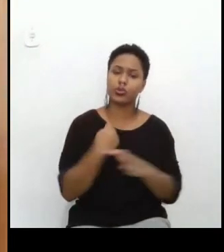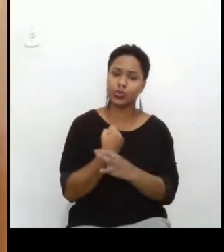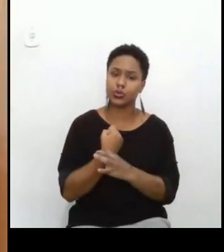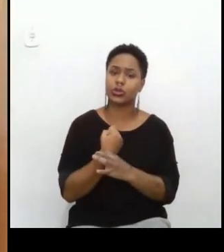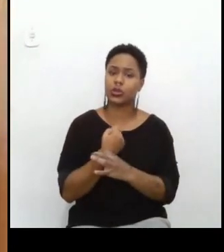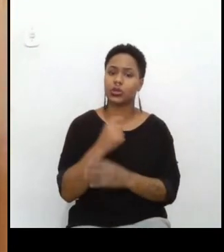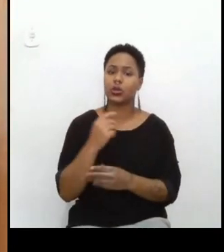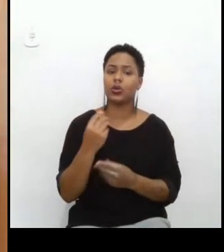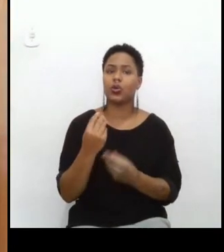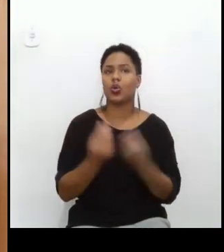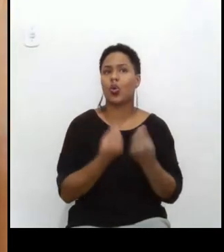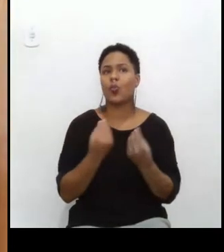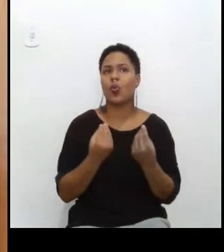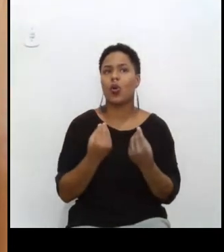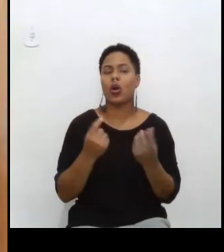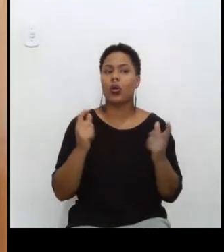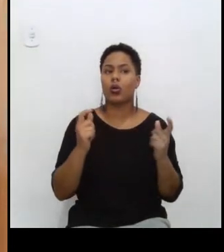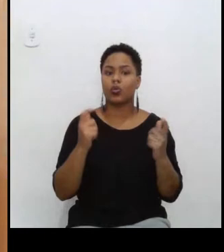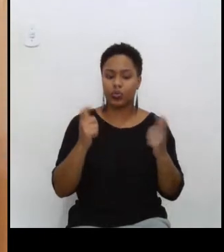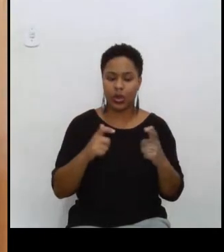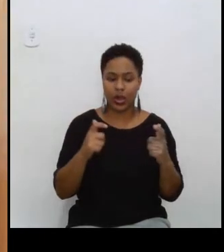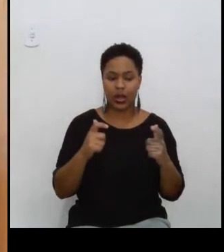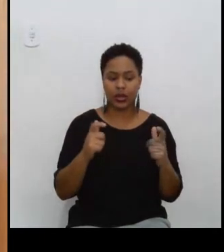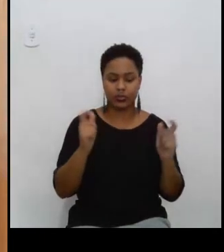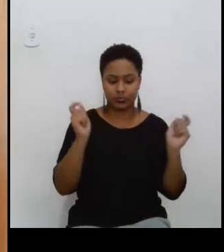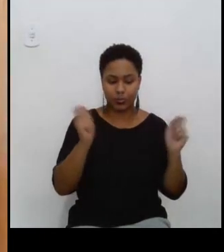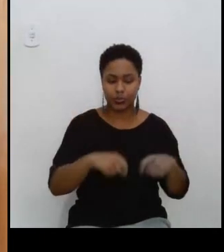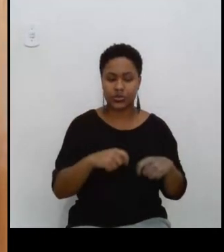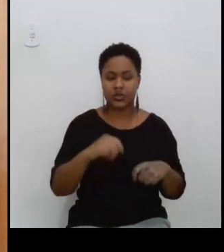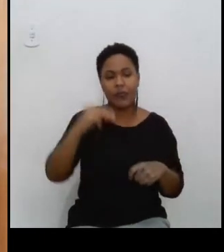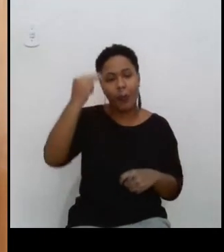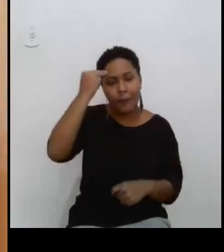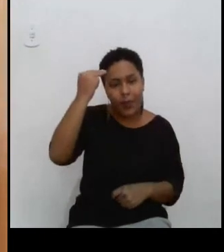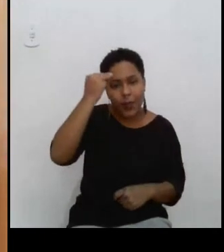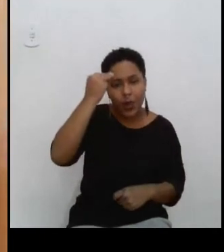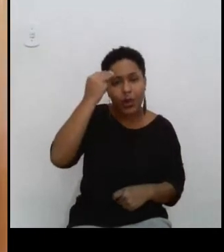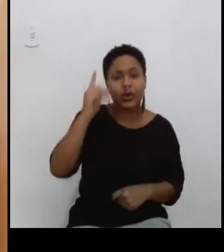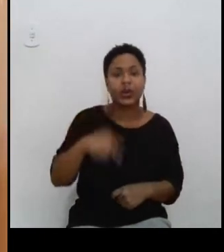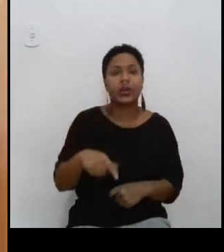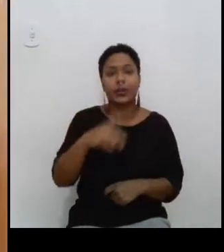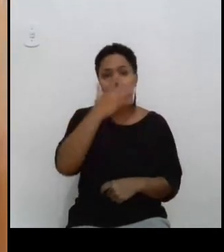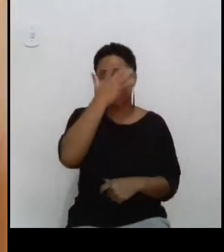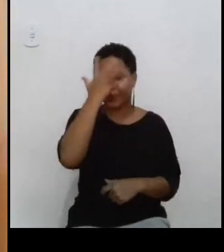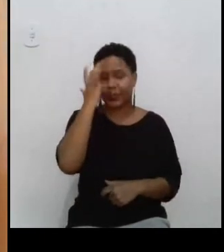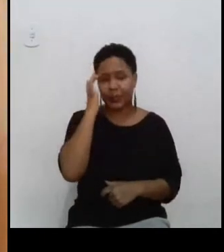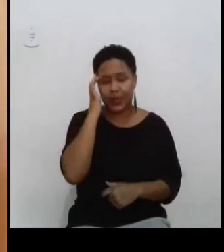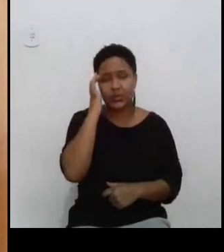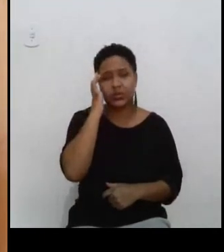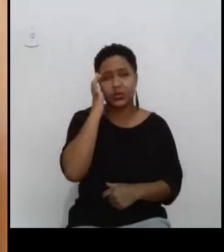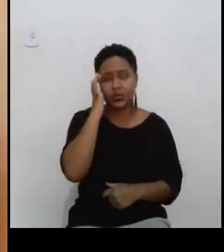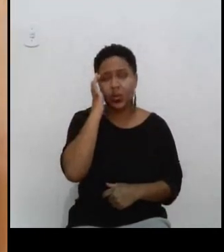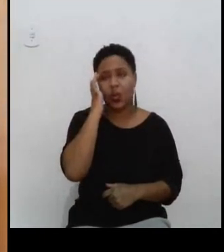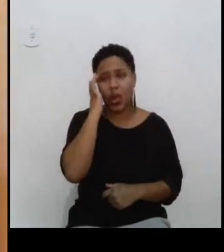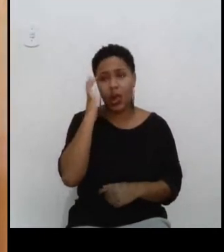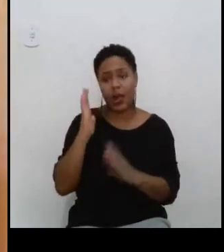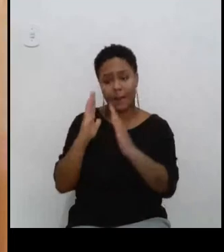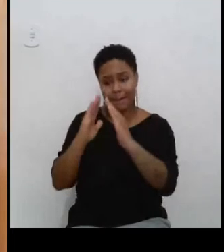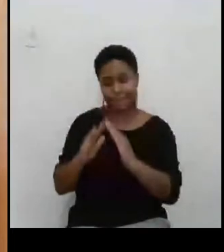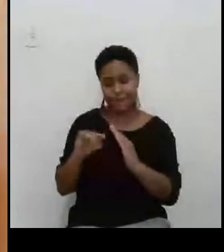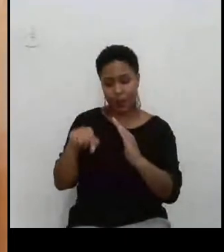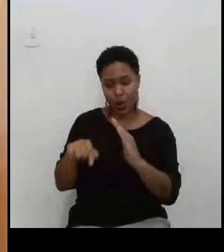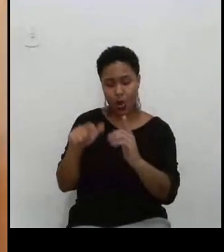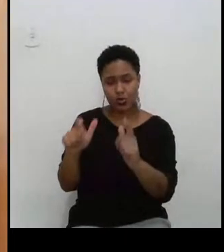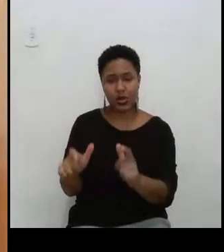lá e na personas que viven narrador no do verão língua tipo incomum de idade não dá